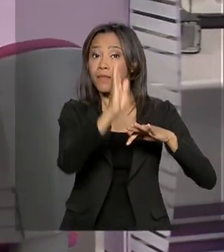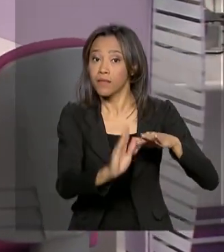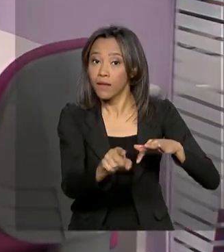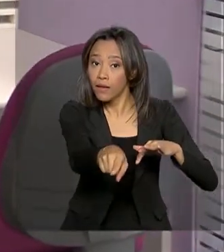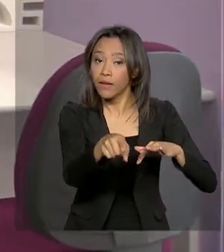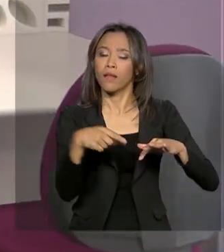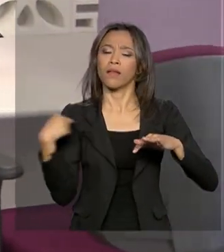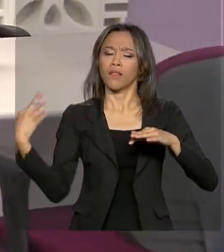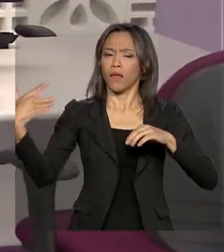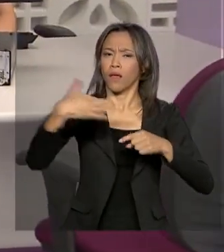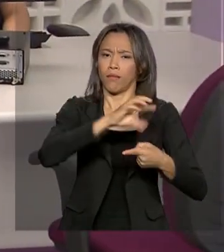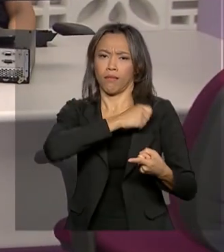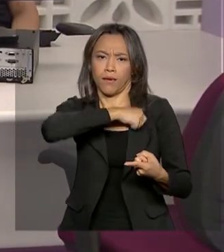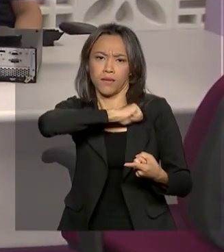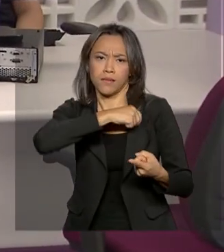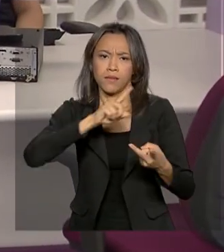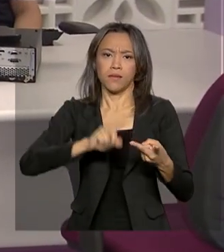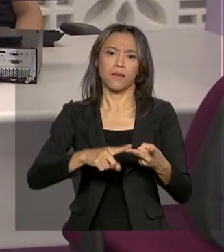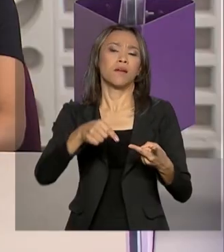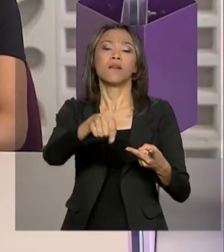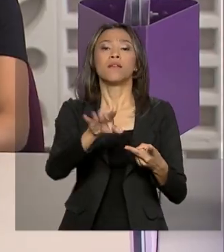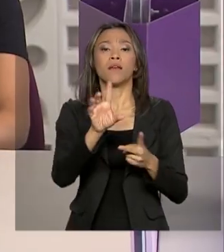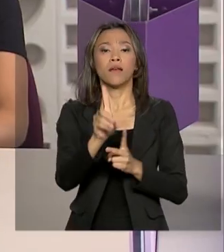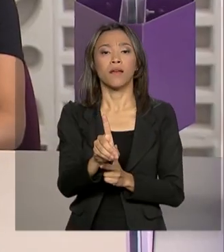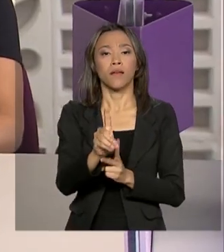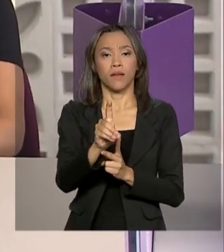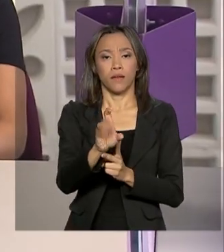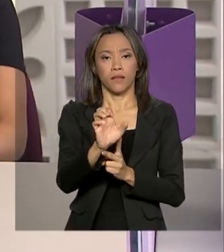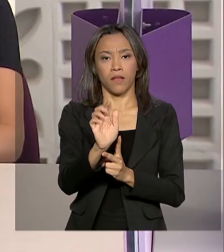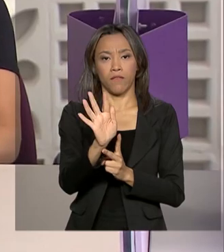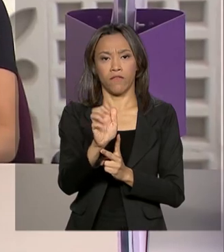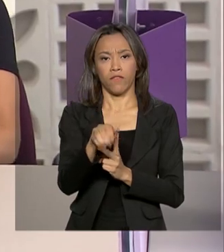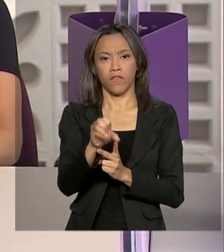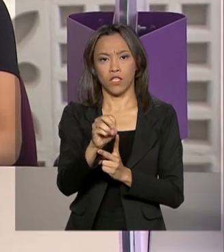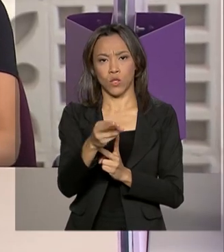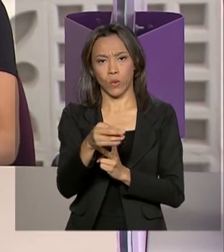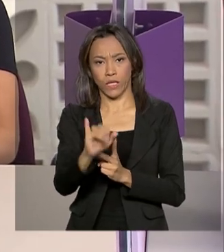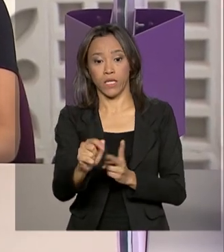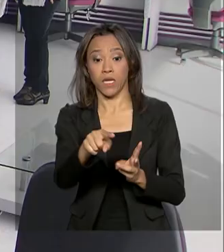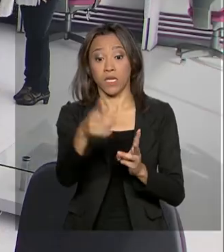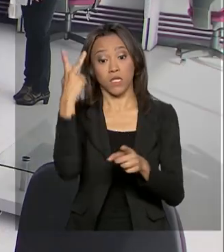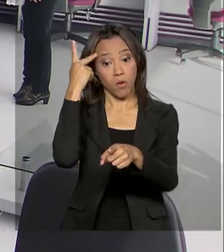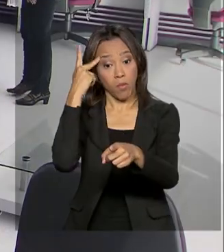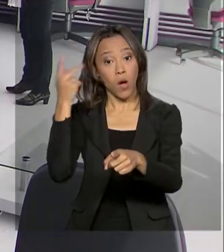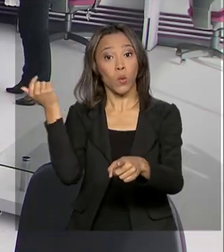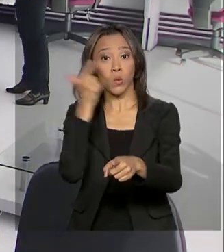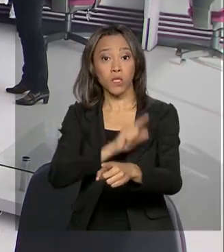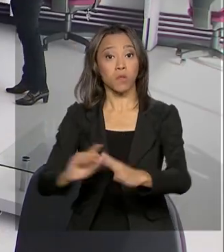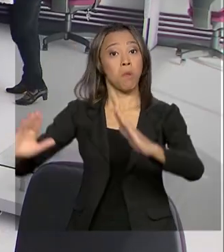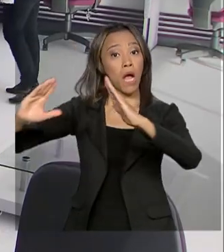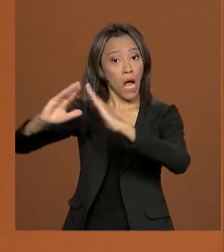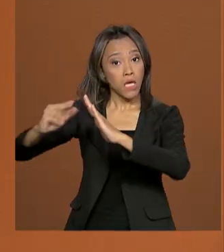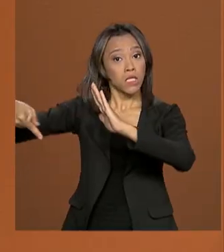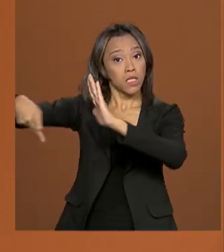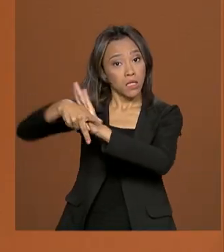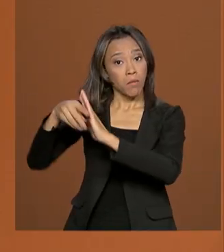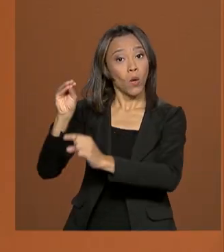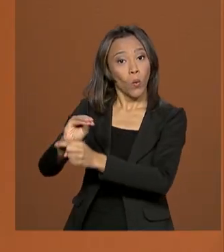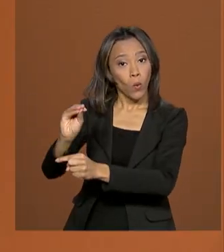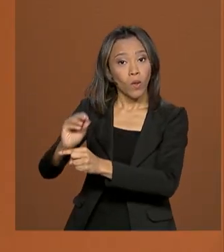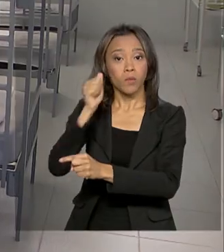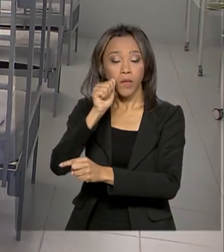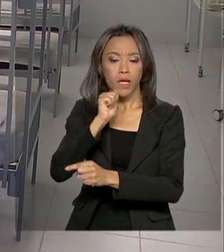como Delegacia da Mulher e Defessoria Pública. São Paulo ganhou uma casa este ano. Ao todo, o país conta com